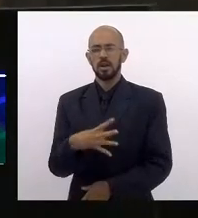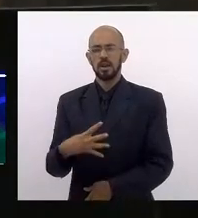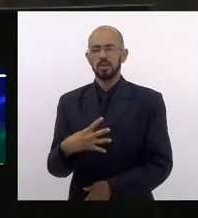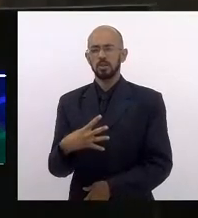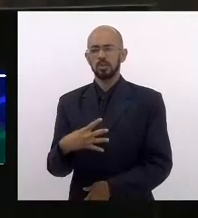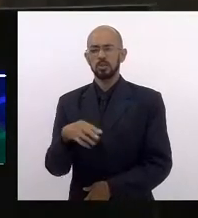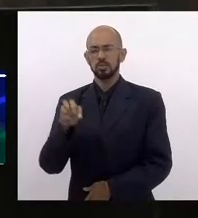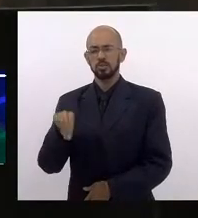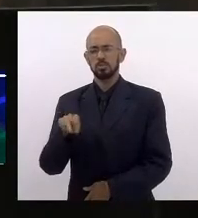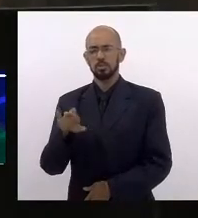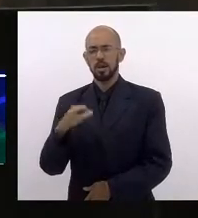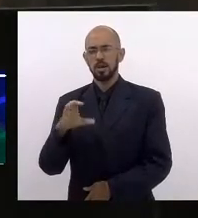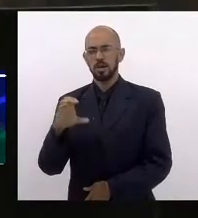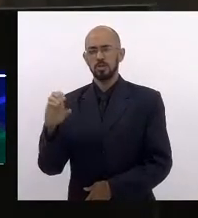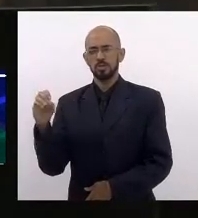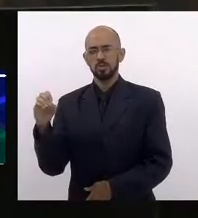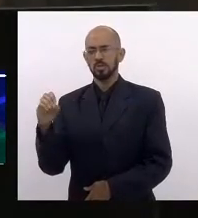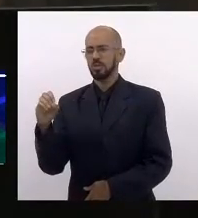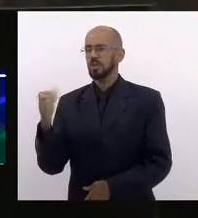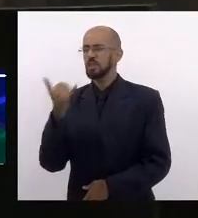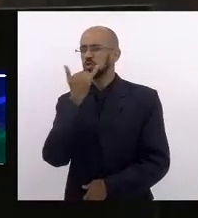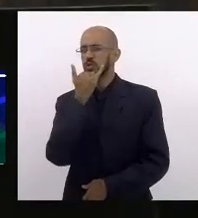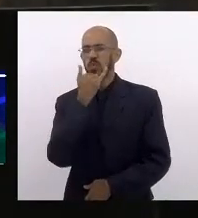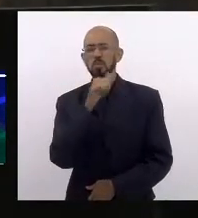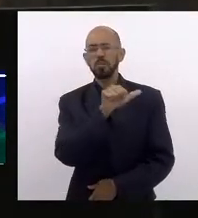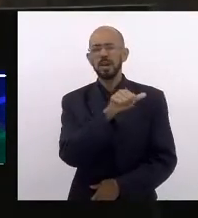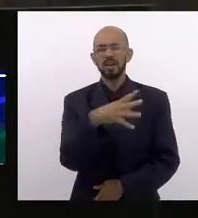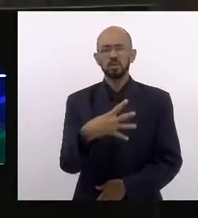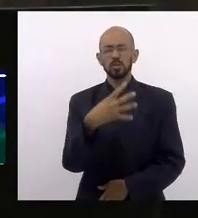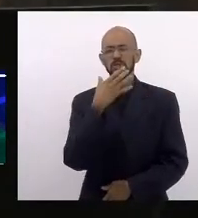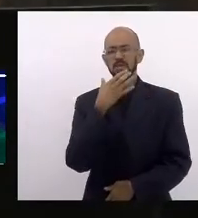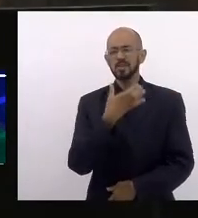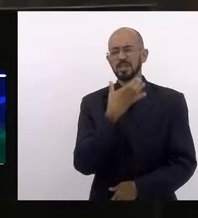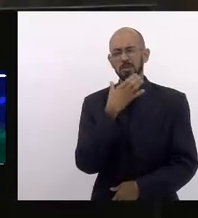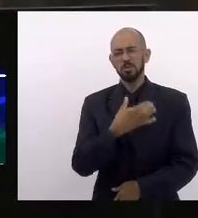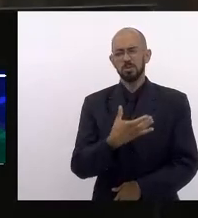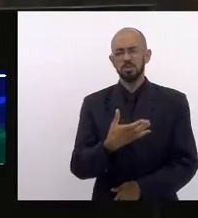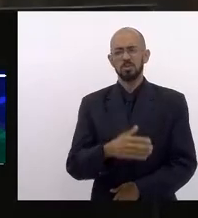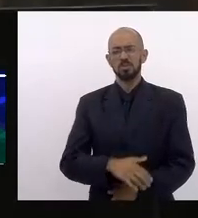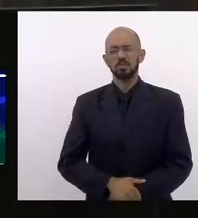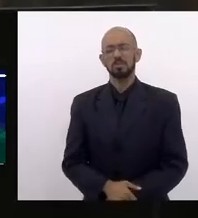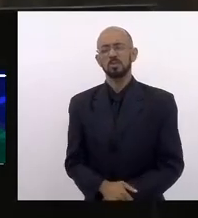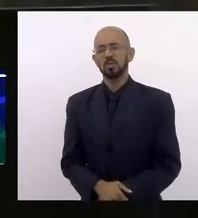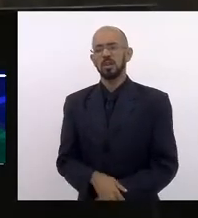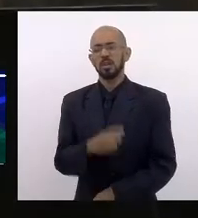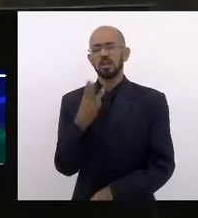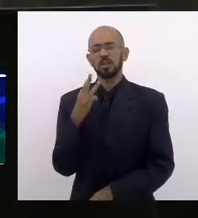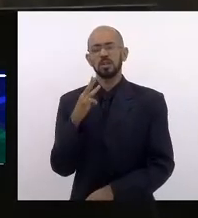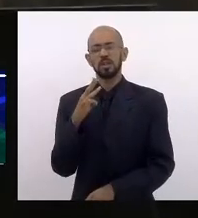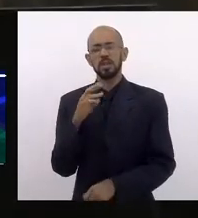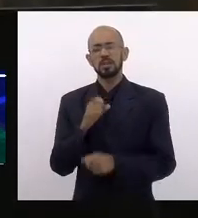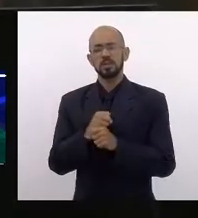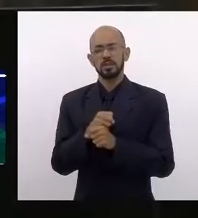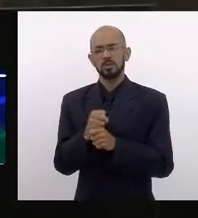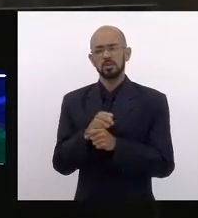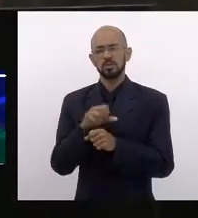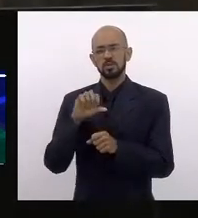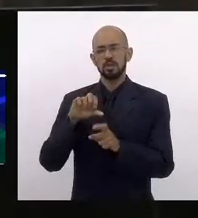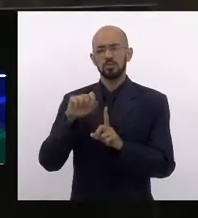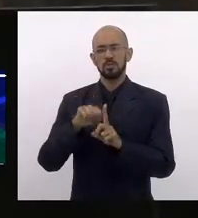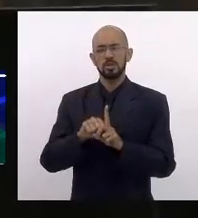Fazem 3 anos, 14 de março, 14 de dezembro, fazem 3 anos e 9 meses